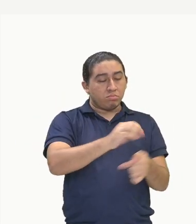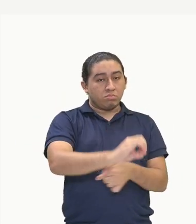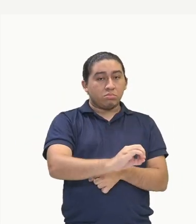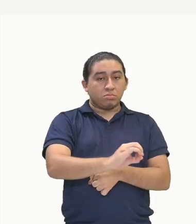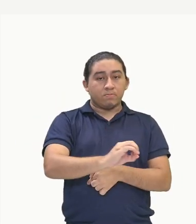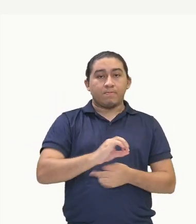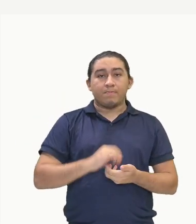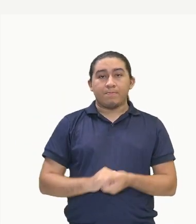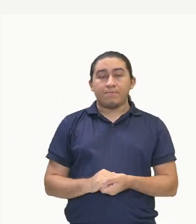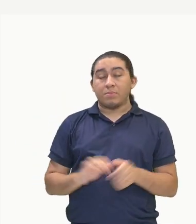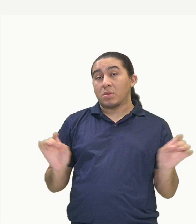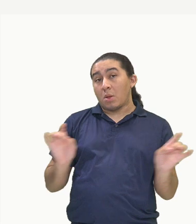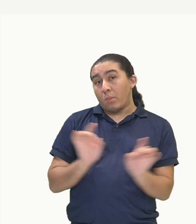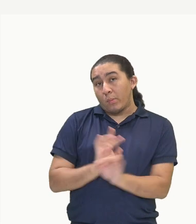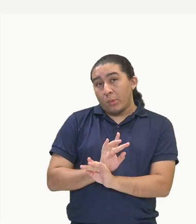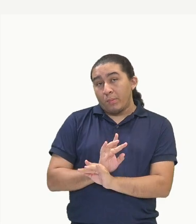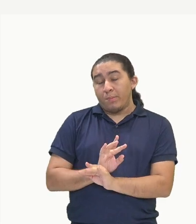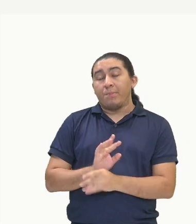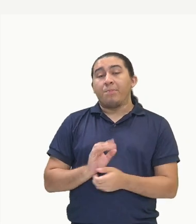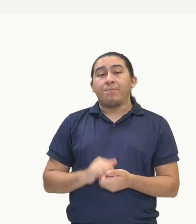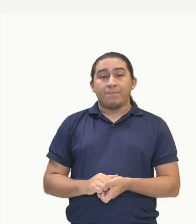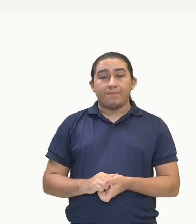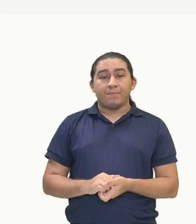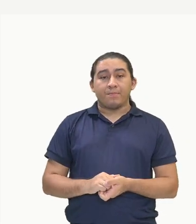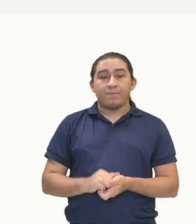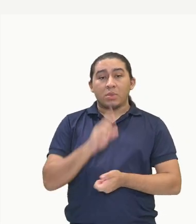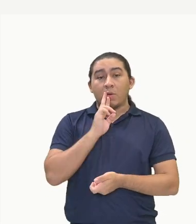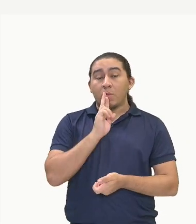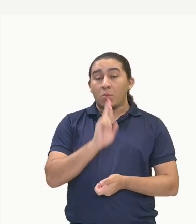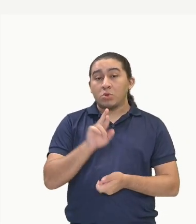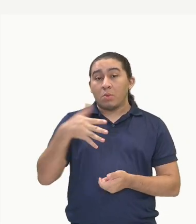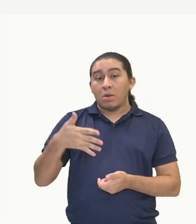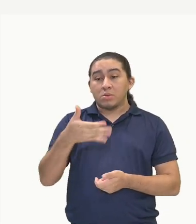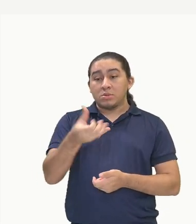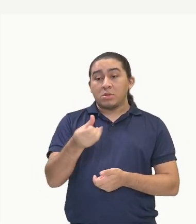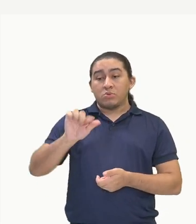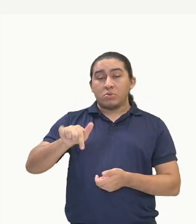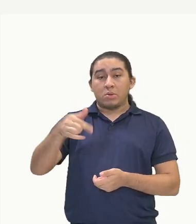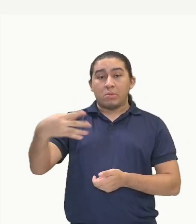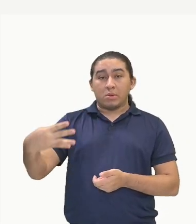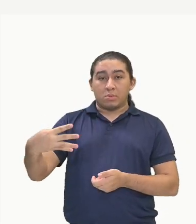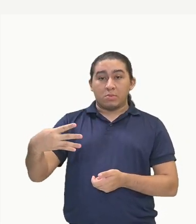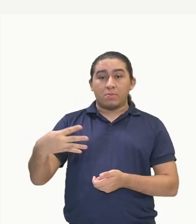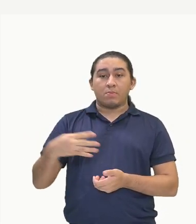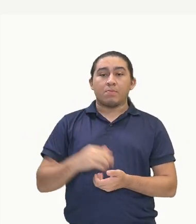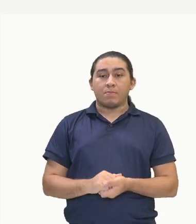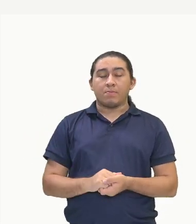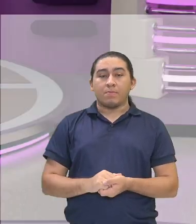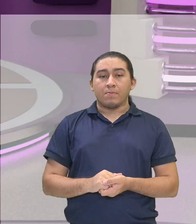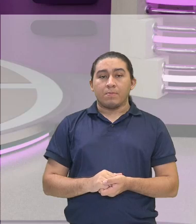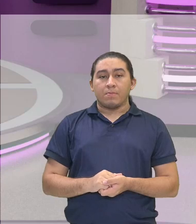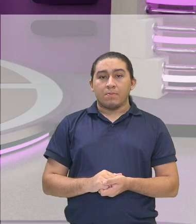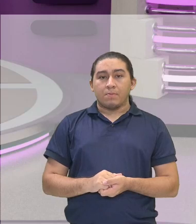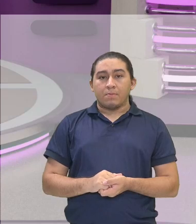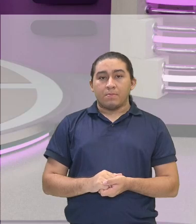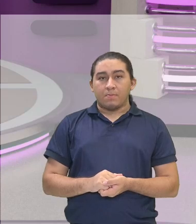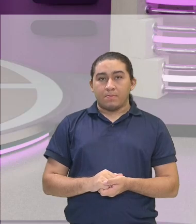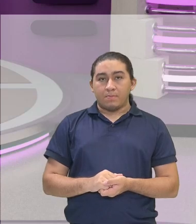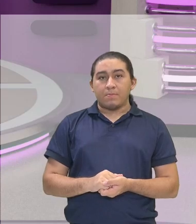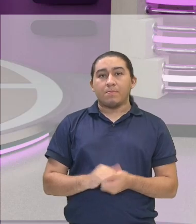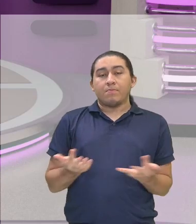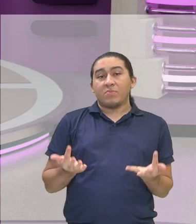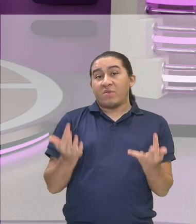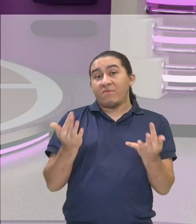E acabou aí a minha divisão. O resultado, então, é 6,4. Para finalizar, então,